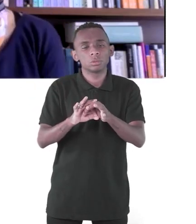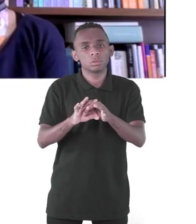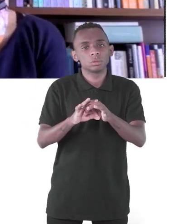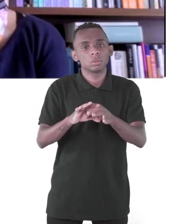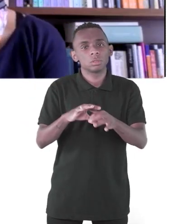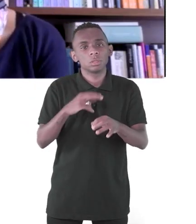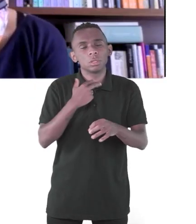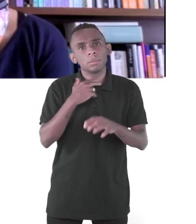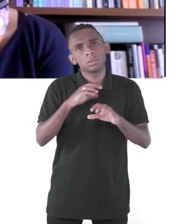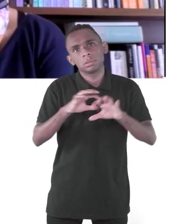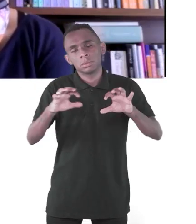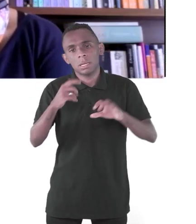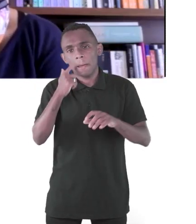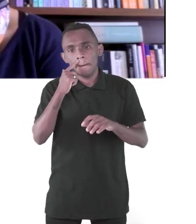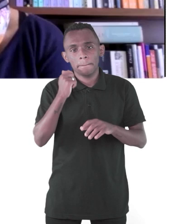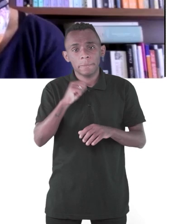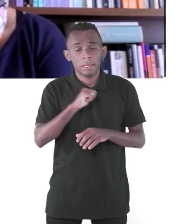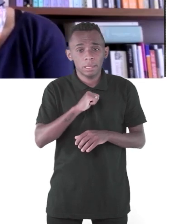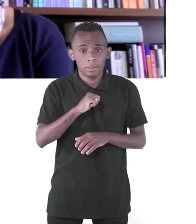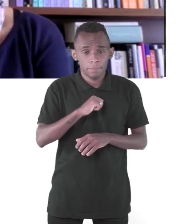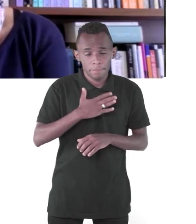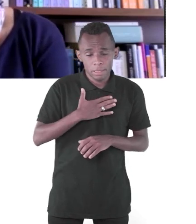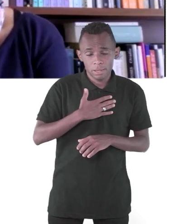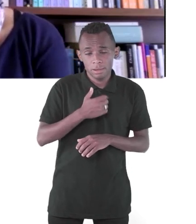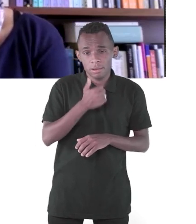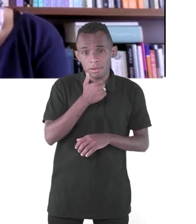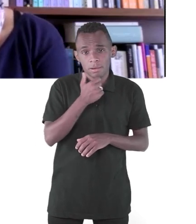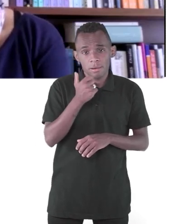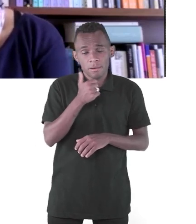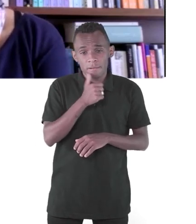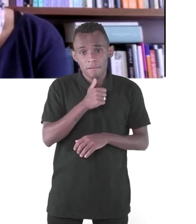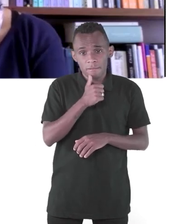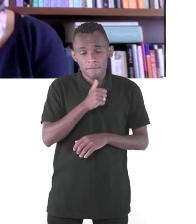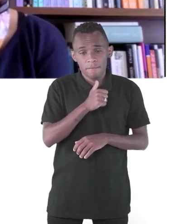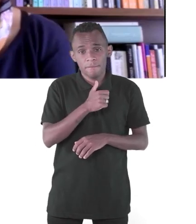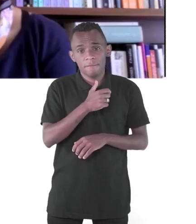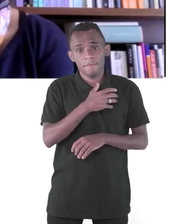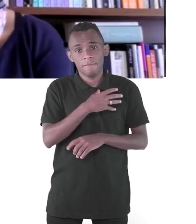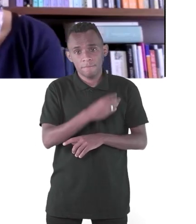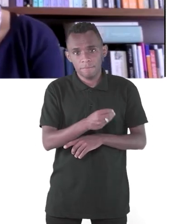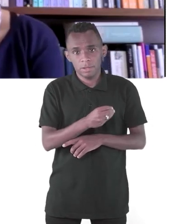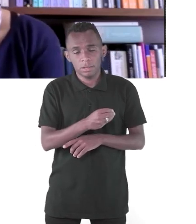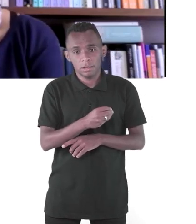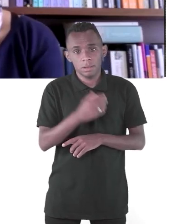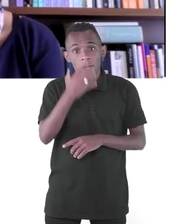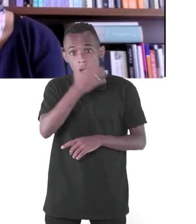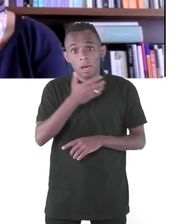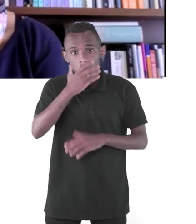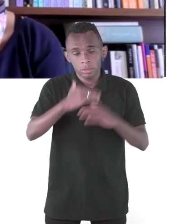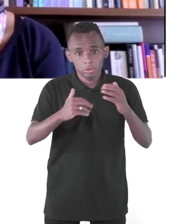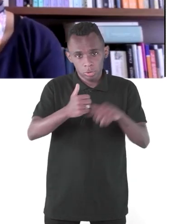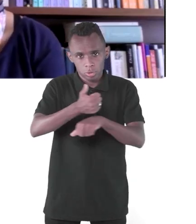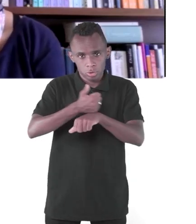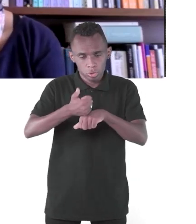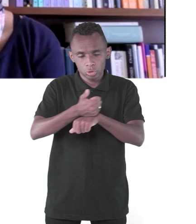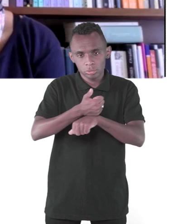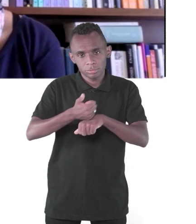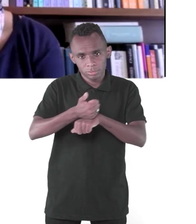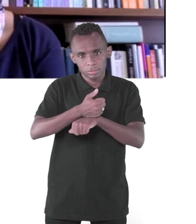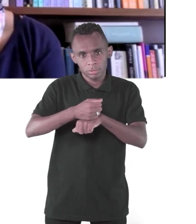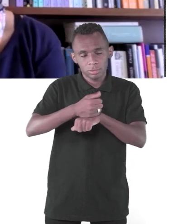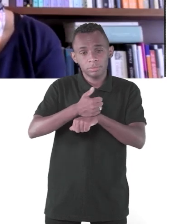é uma coisa inequívoca. Às vezes a minha filha, que é cantora também, depois eu vou te mandar, Mari Borges, vou te mandar uma coisa dela,